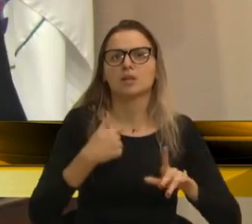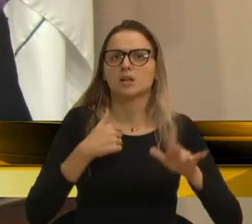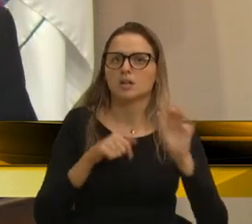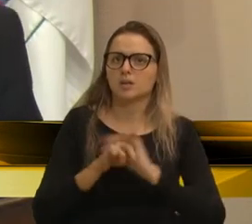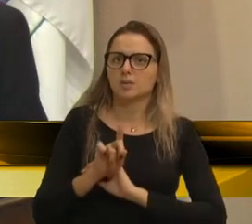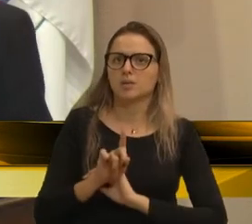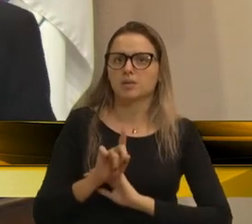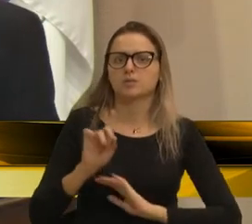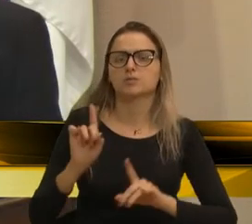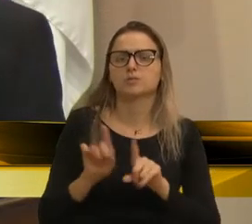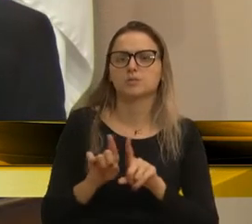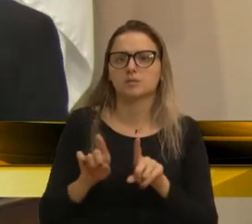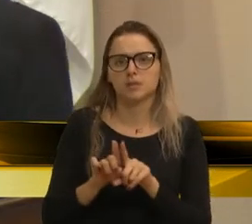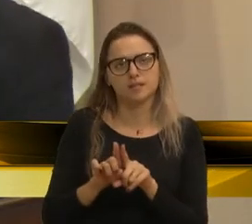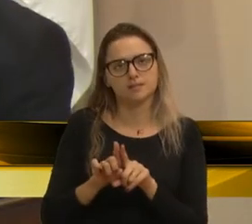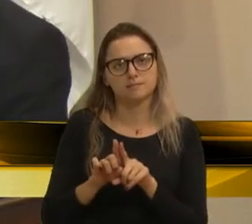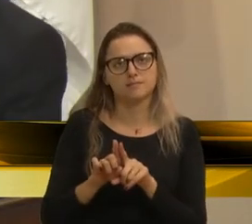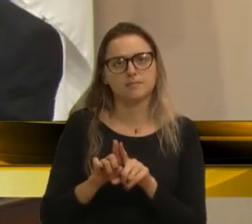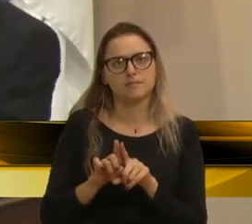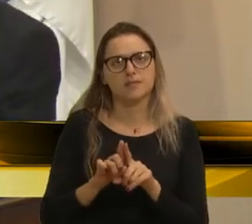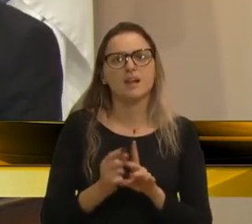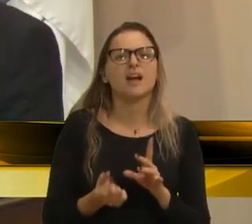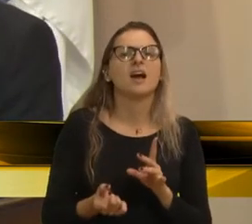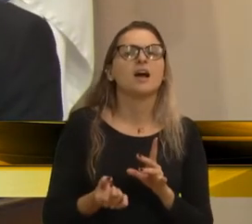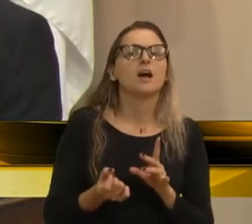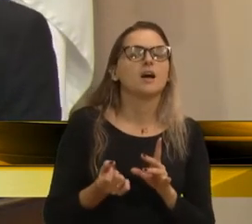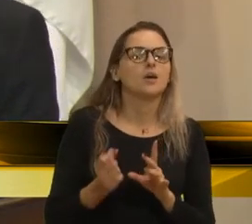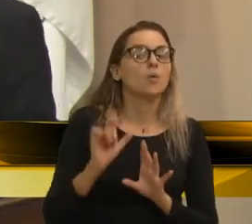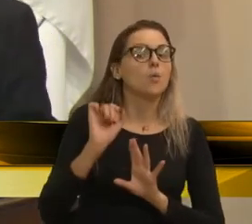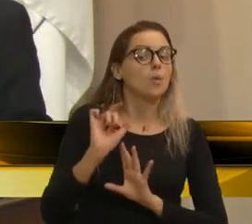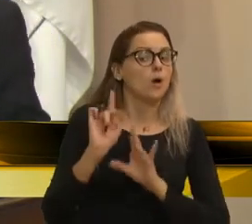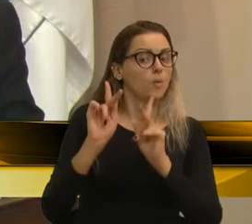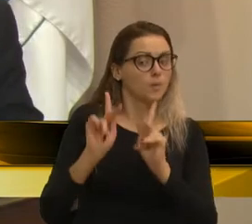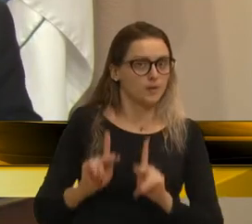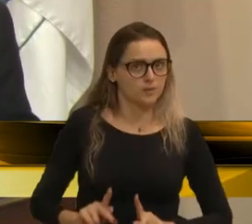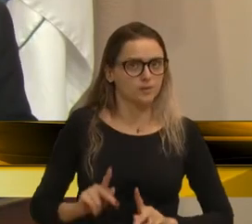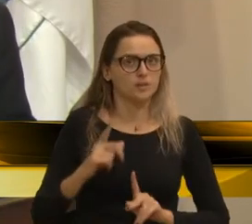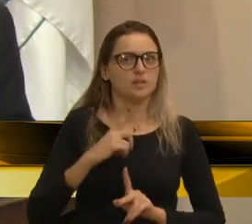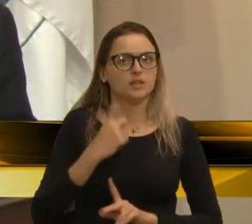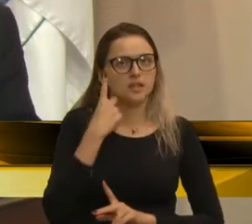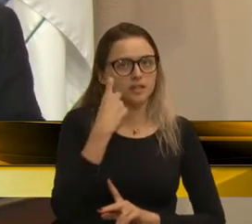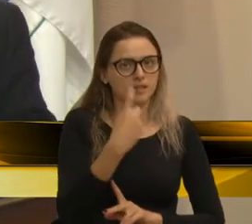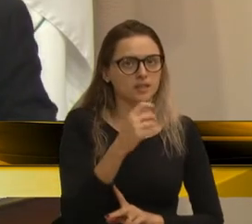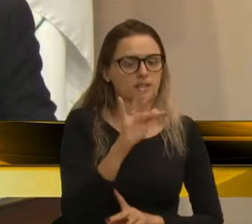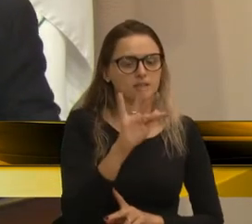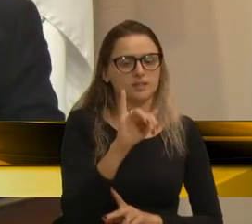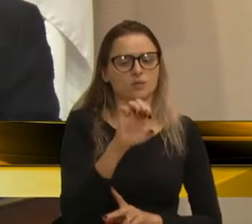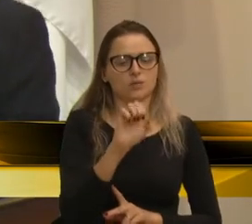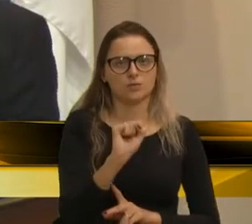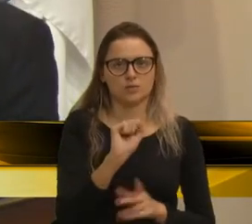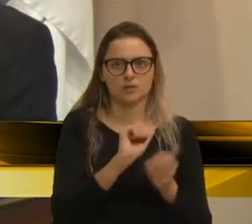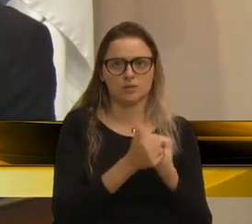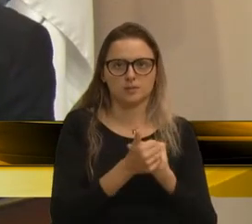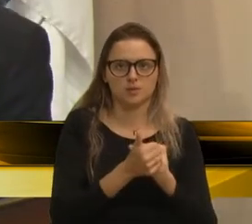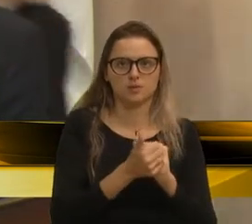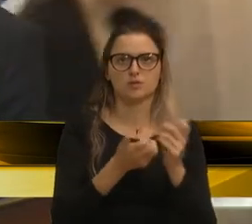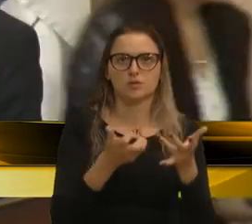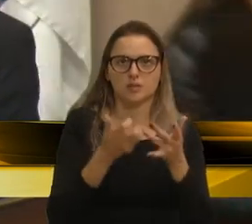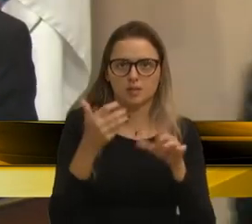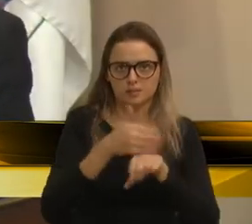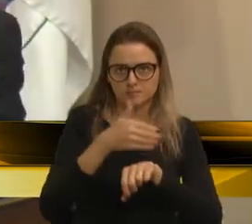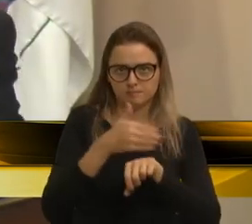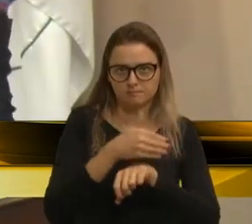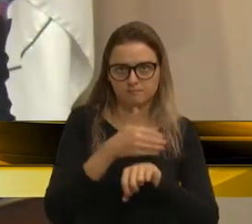concedo os apartes para os vereadores. Alguém que tenha interesse no FIESPORT, que se candidata por um projeto,